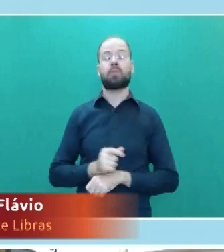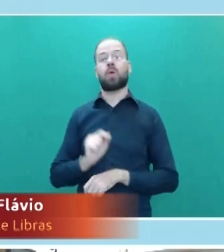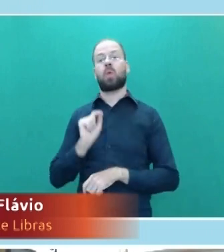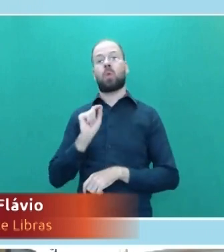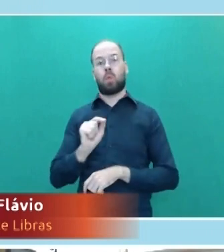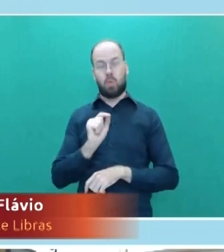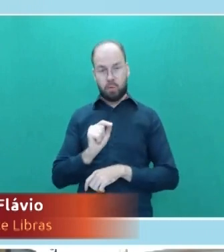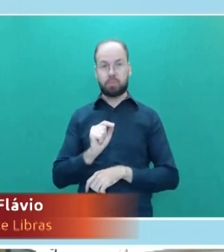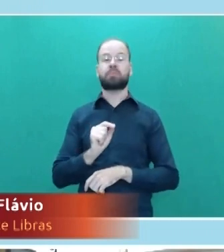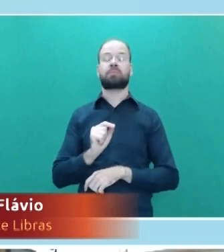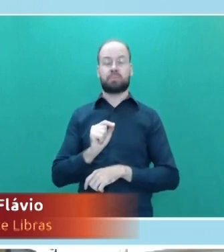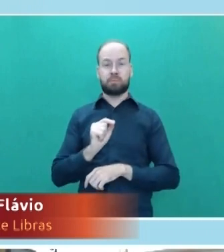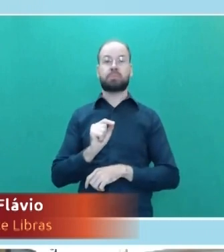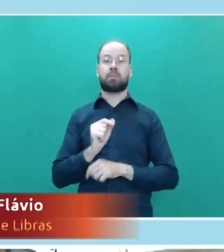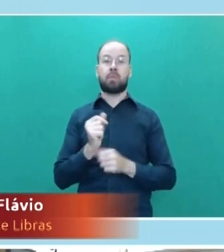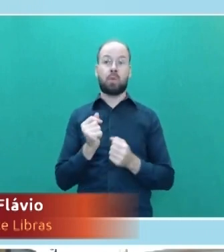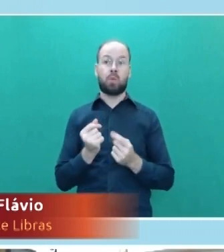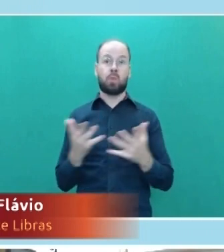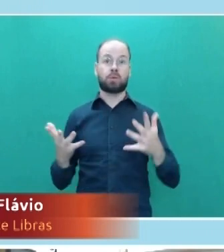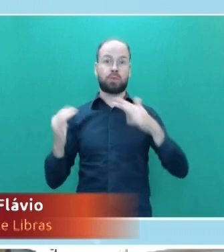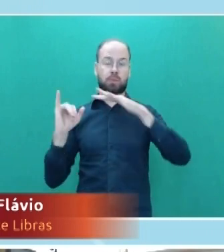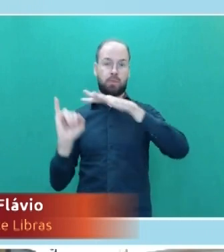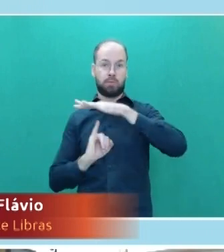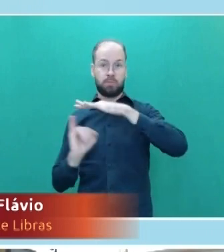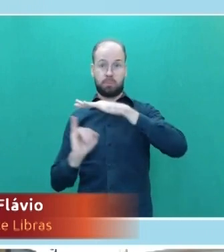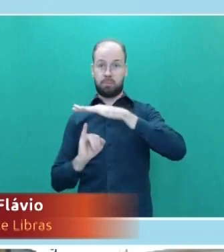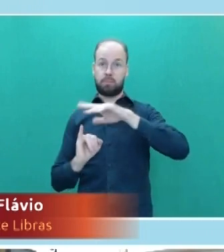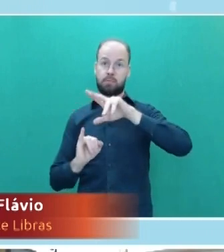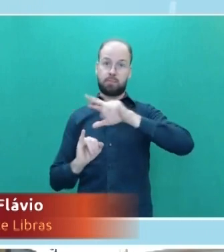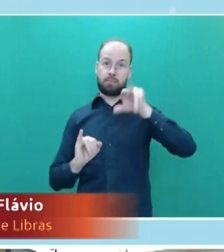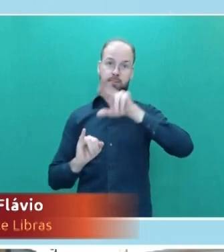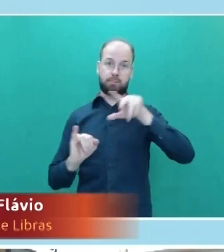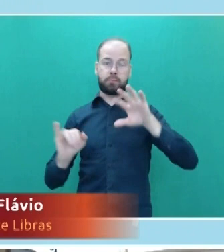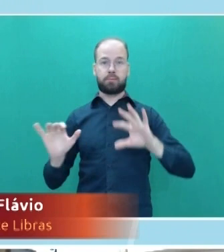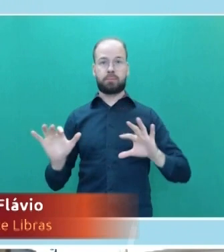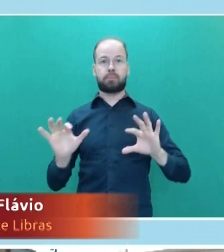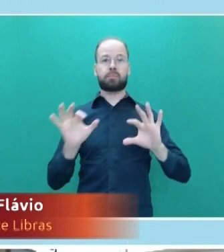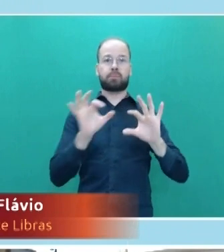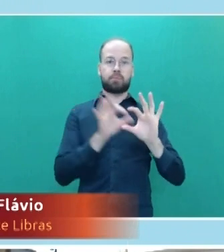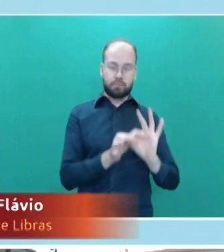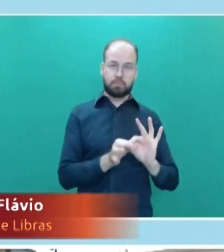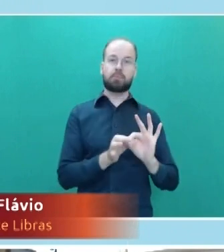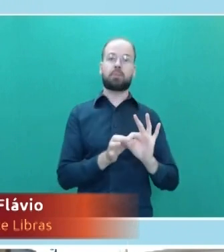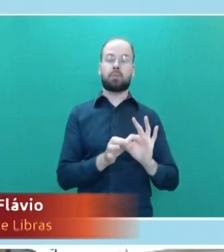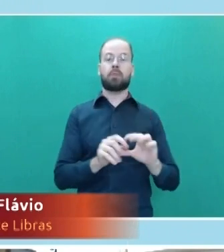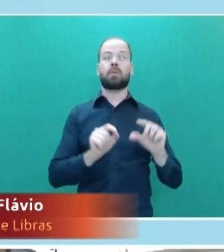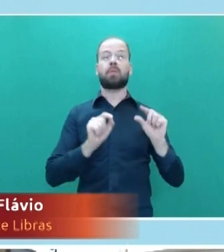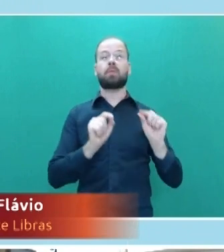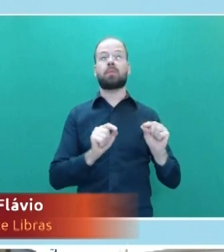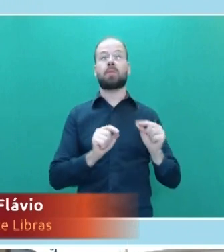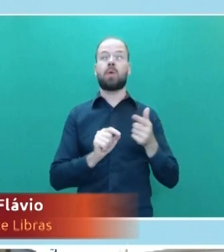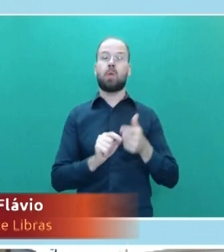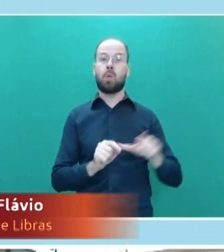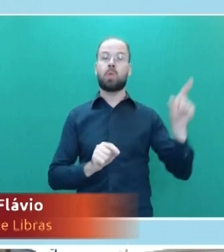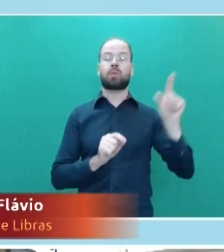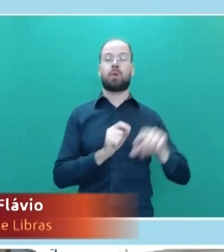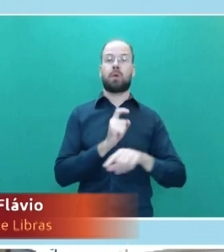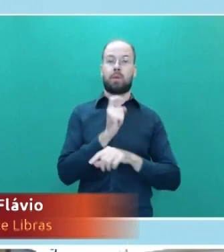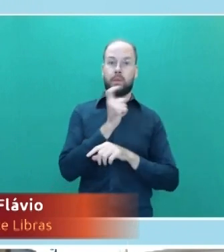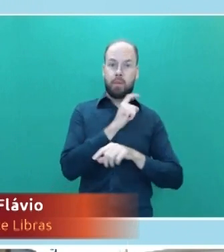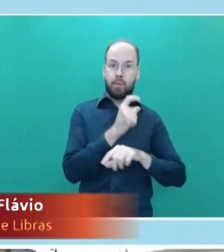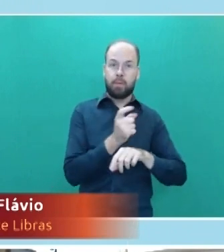de informais não está atrelado ao vulgo, né, a outra fake news, de